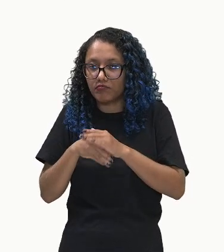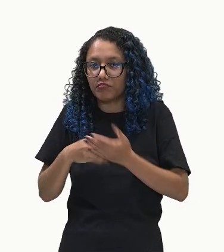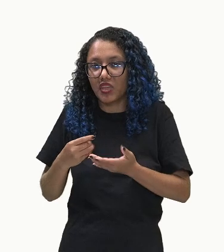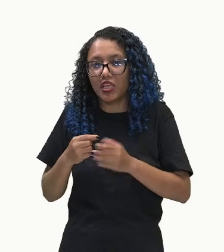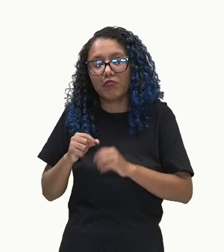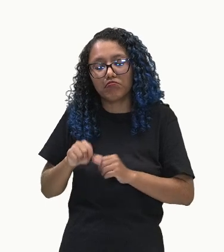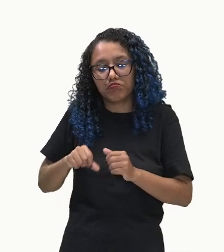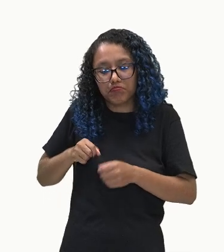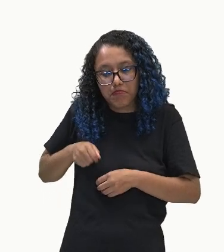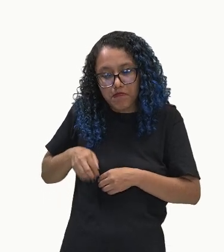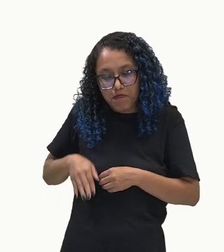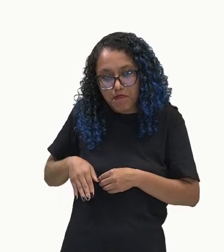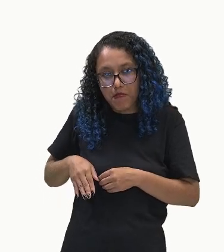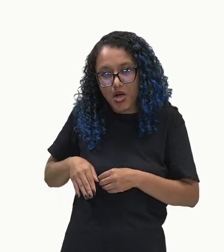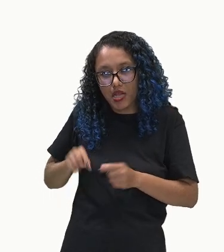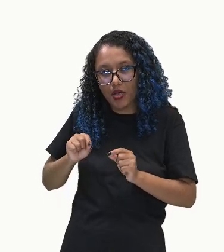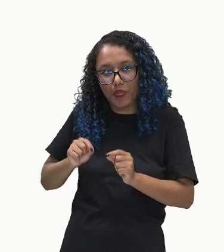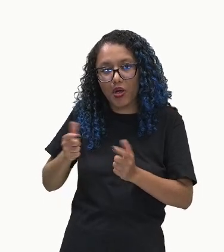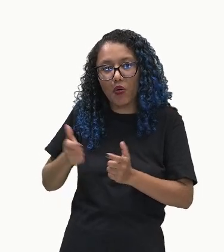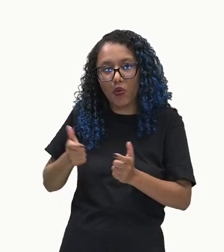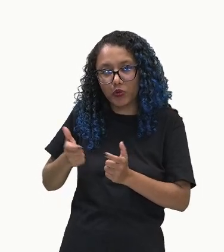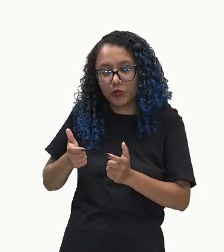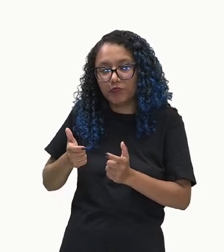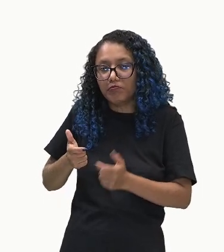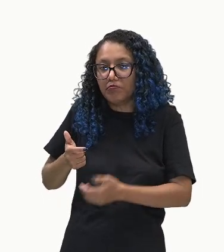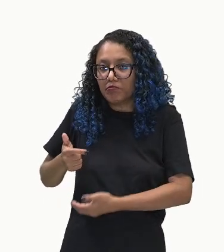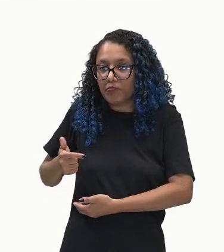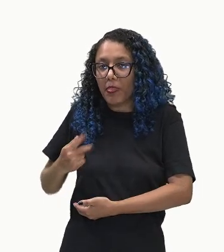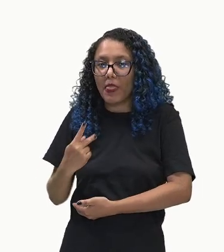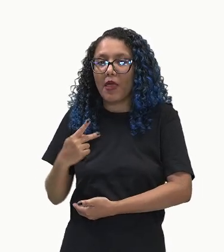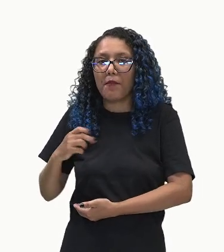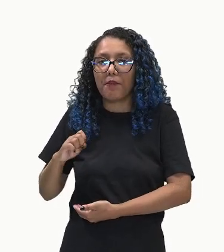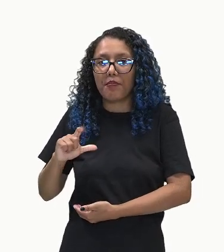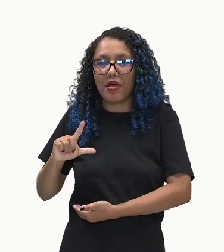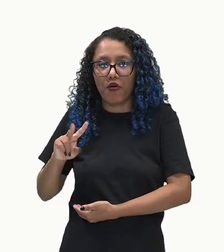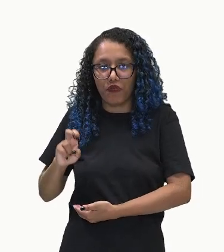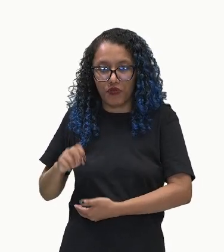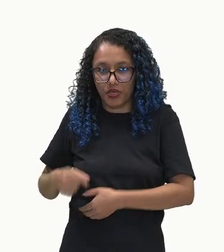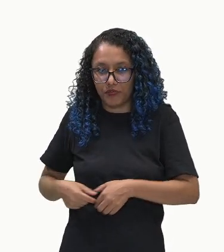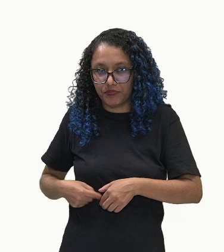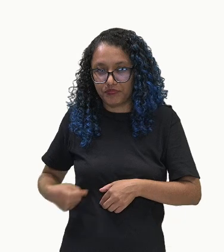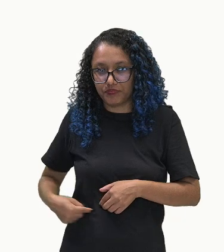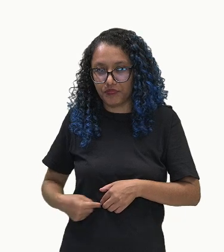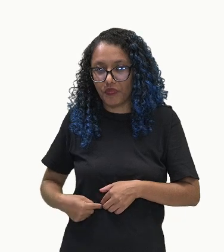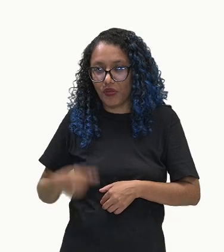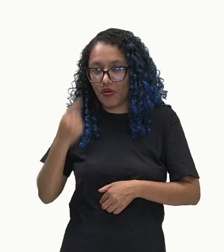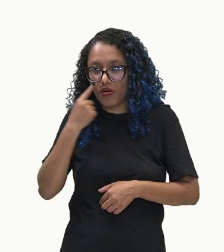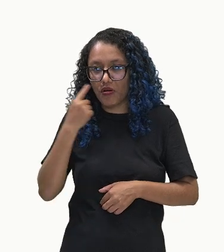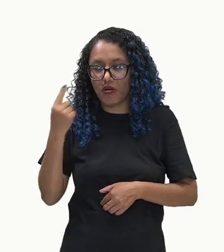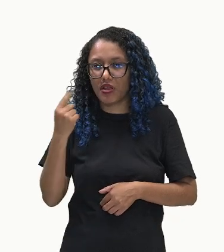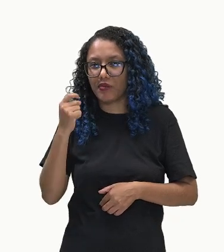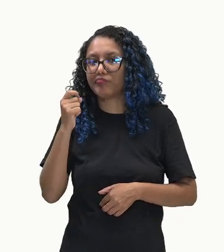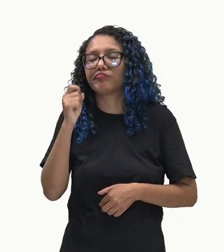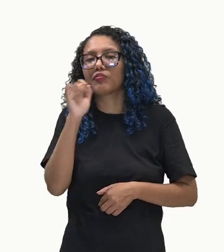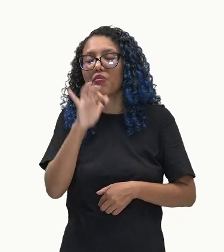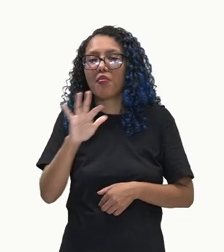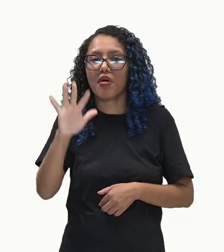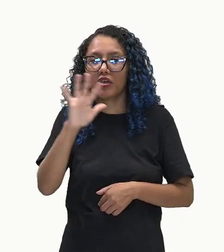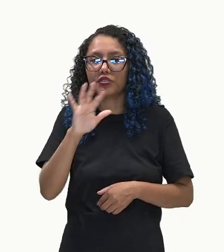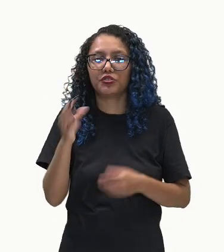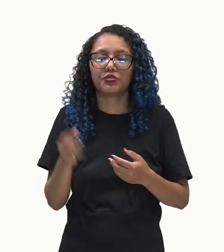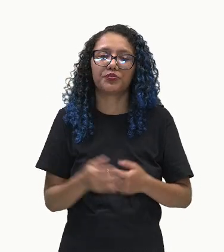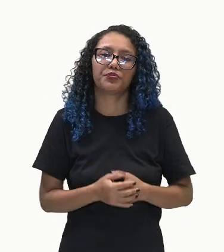Então, o que eu apresentei para vocês aí foi justamente essa estrutura que vocês estão vendo agora, com todas as suas